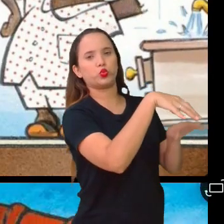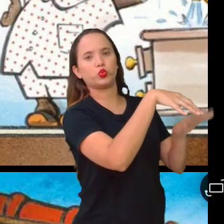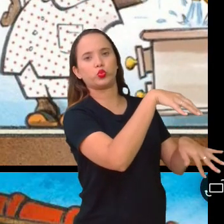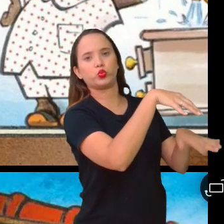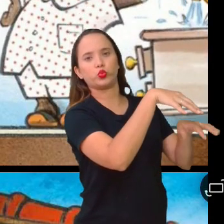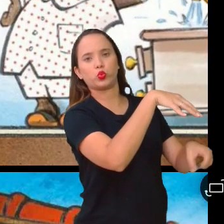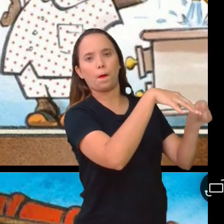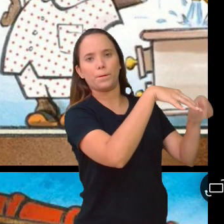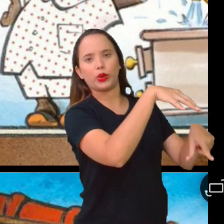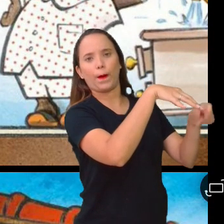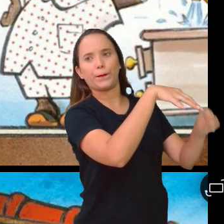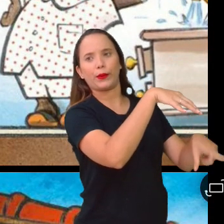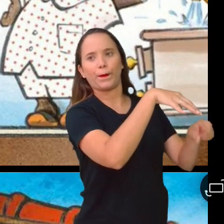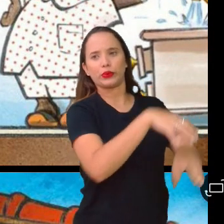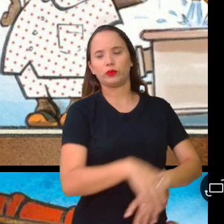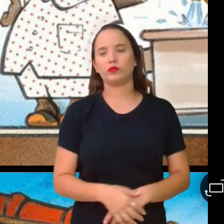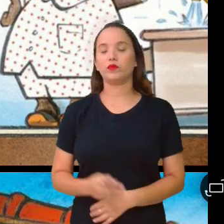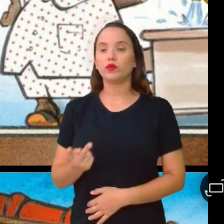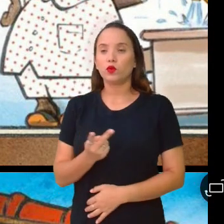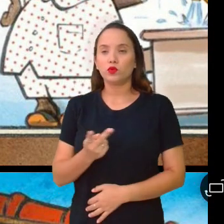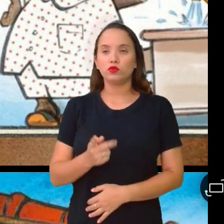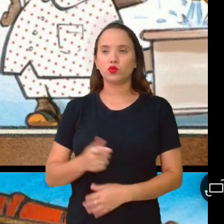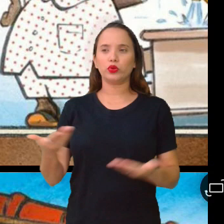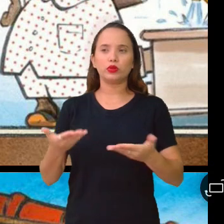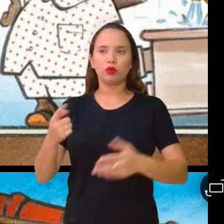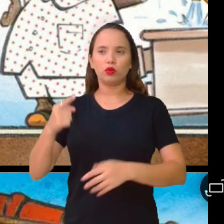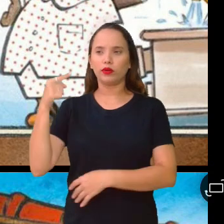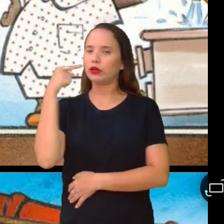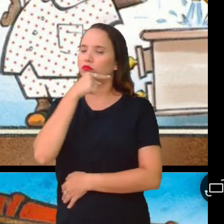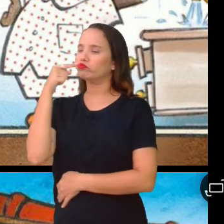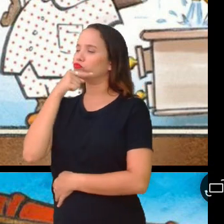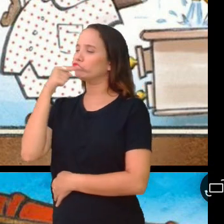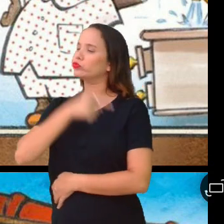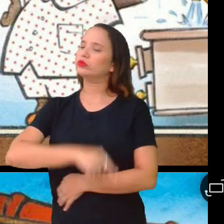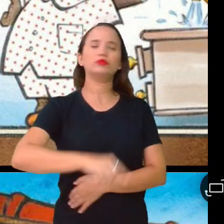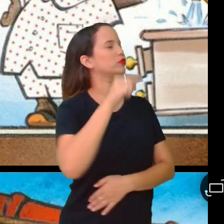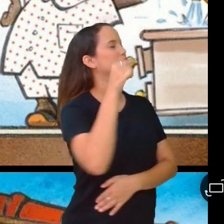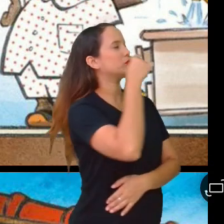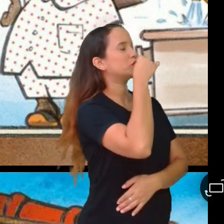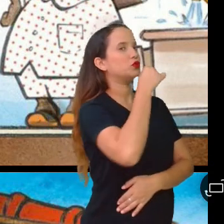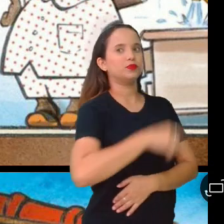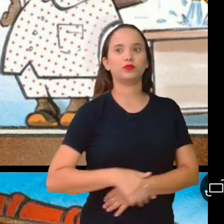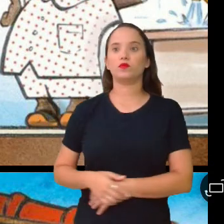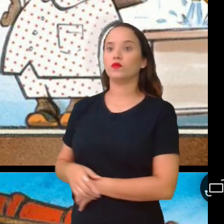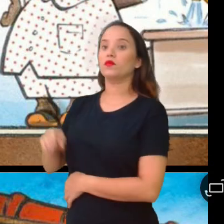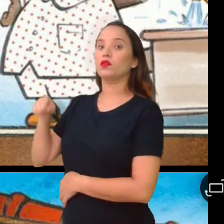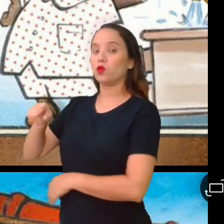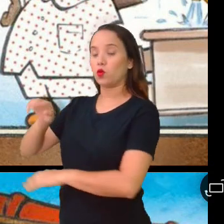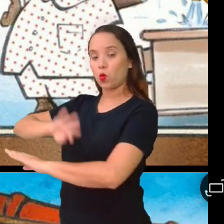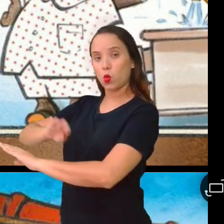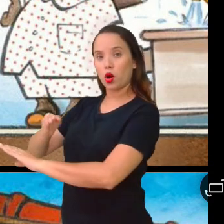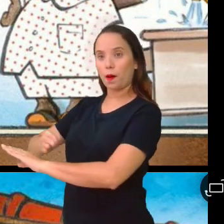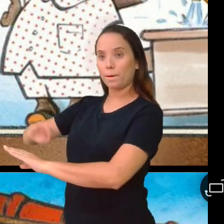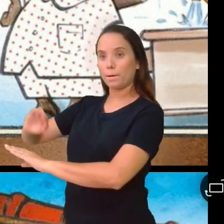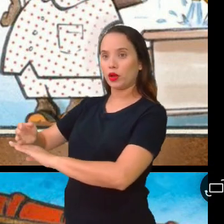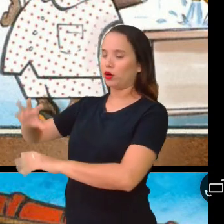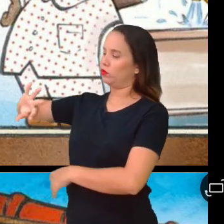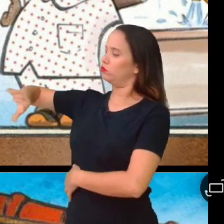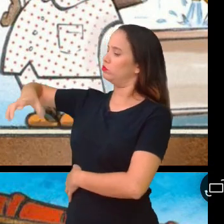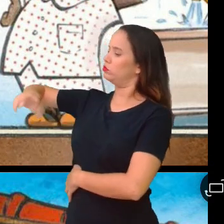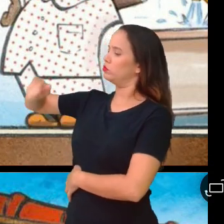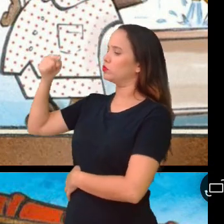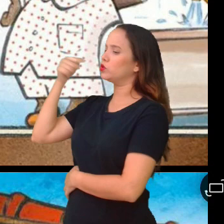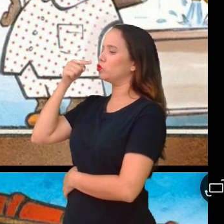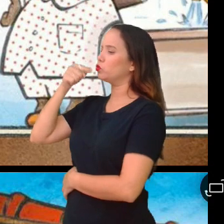eles foram escovar os dentes e aí, mais uma vez, olha, o camelo desligou a torneira,